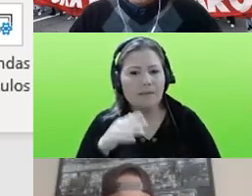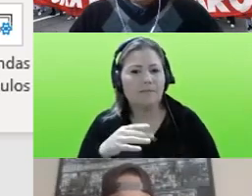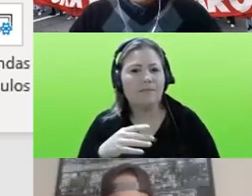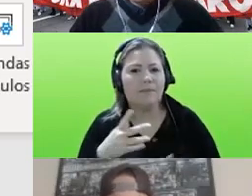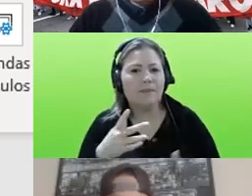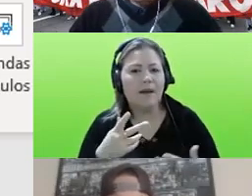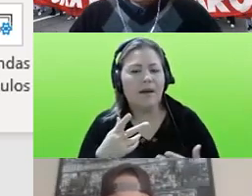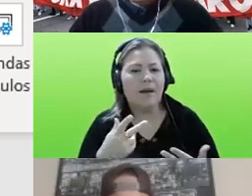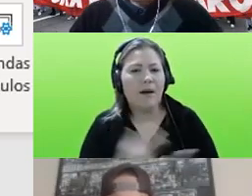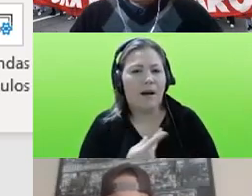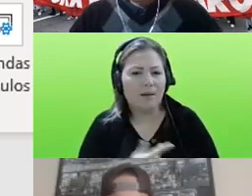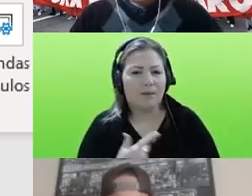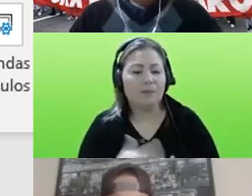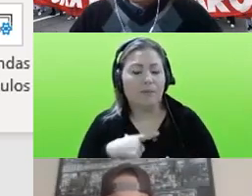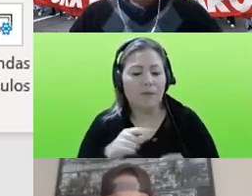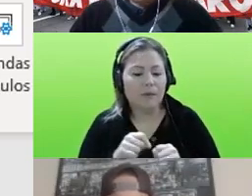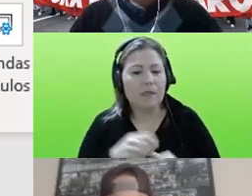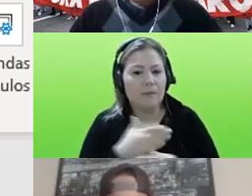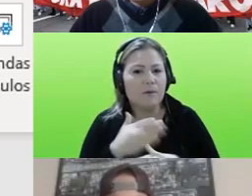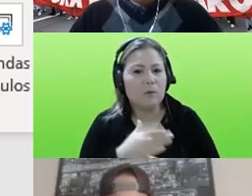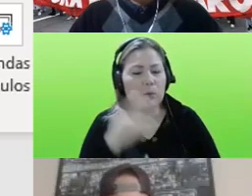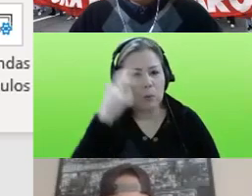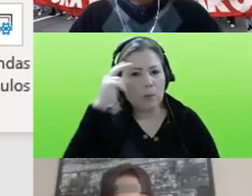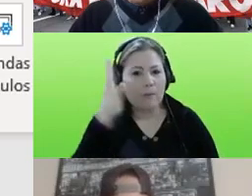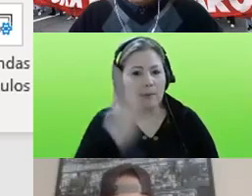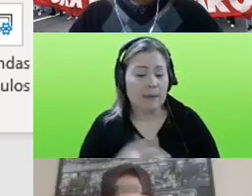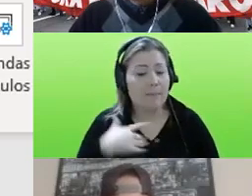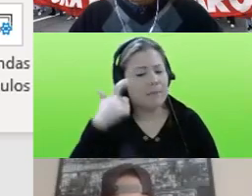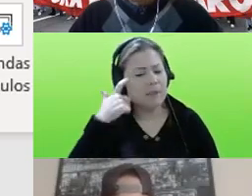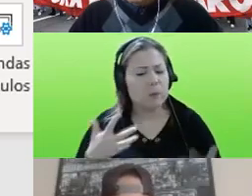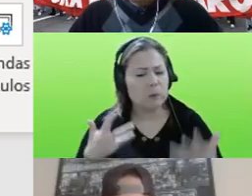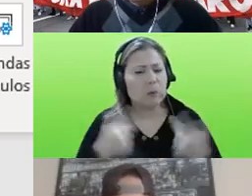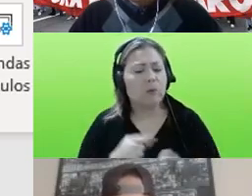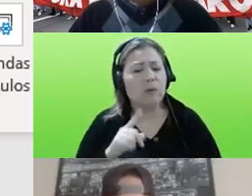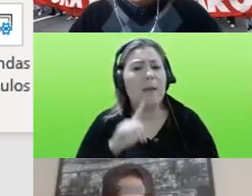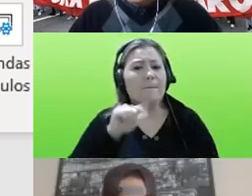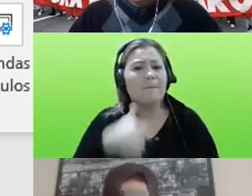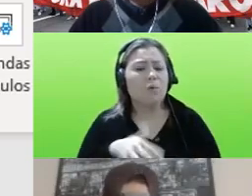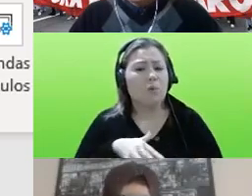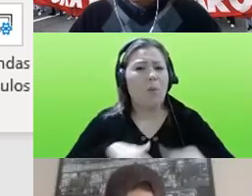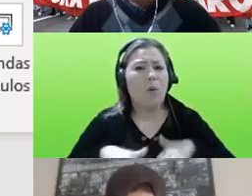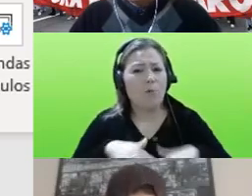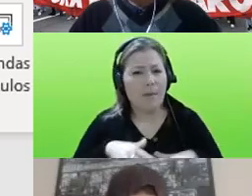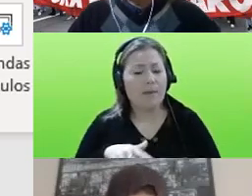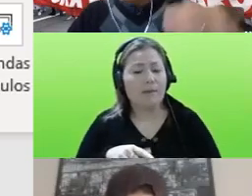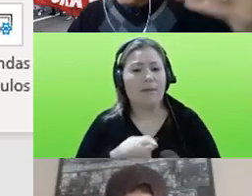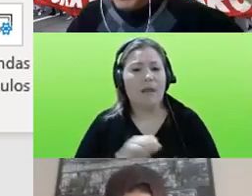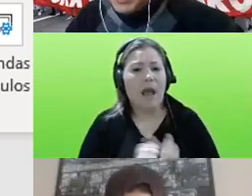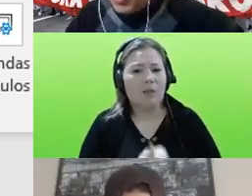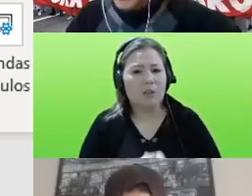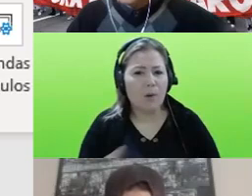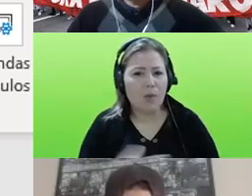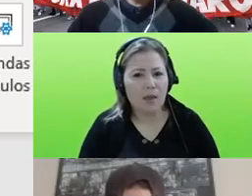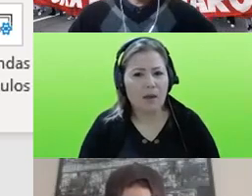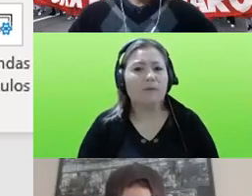fez parte da nossa cultura brasileira, pensando, sobretudo, depois do movimento de arte moderna, de 1922, também vai